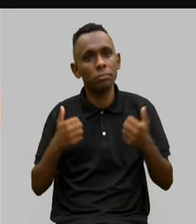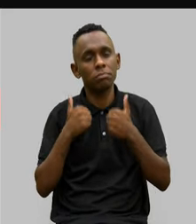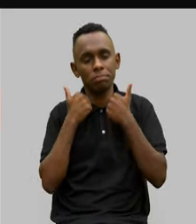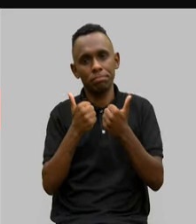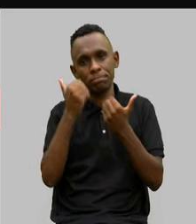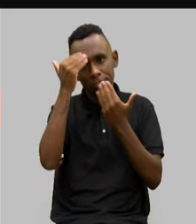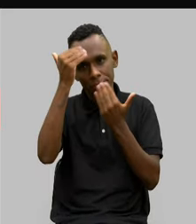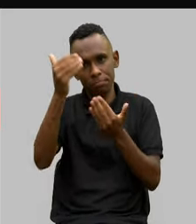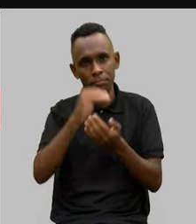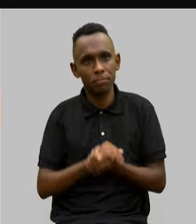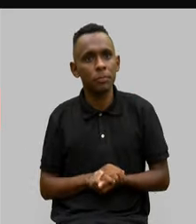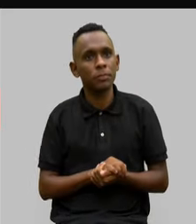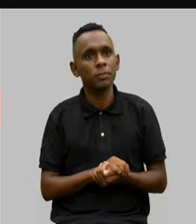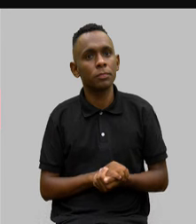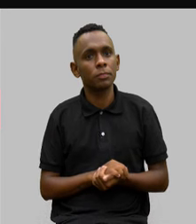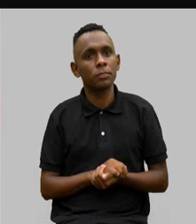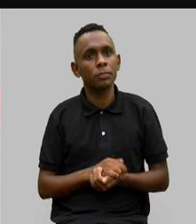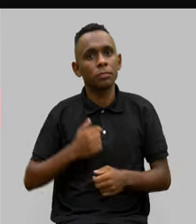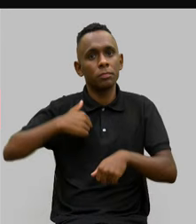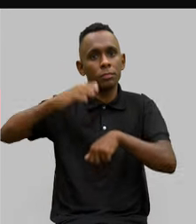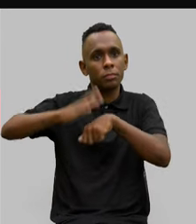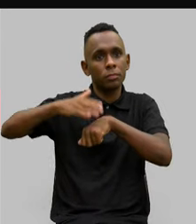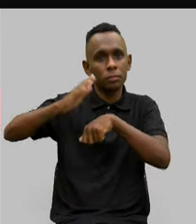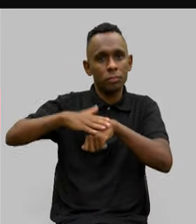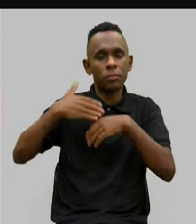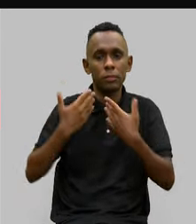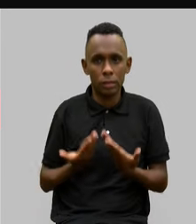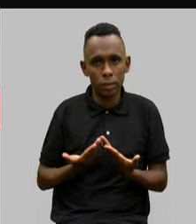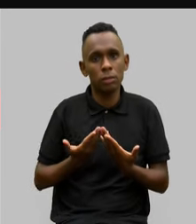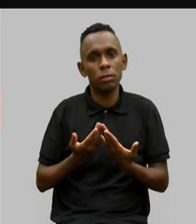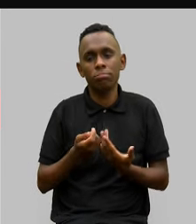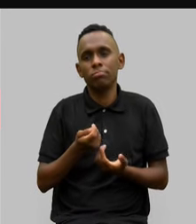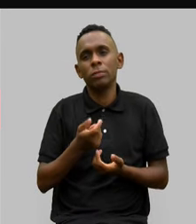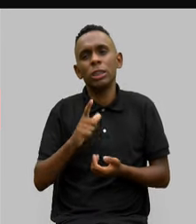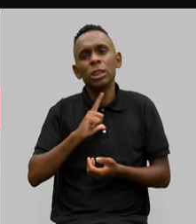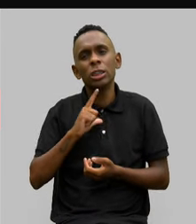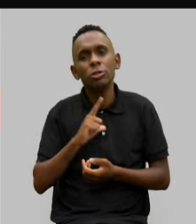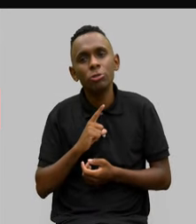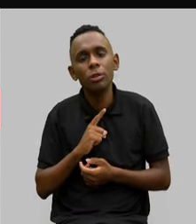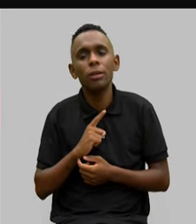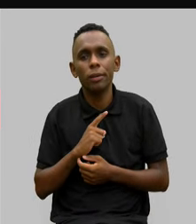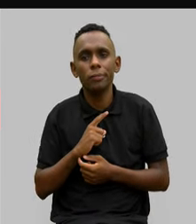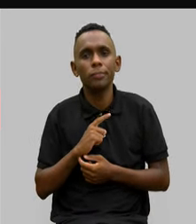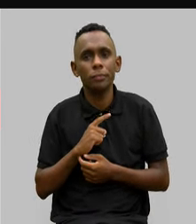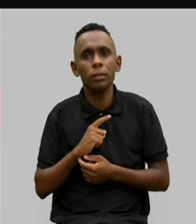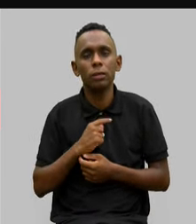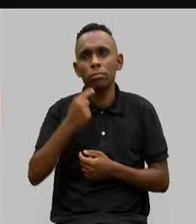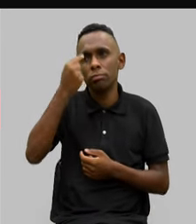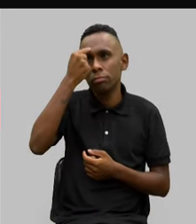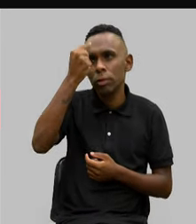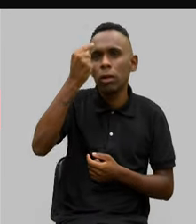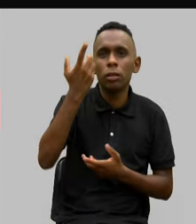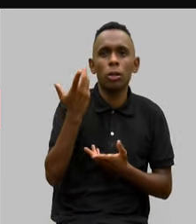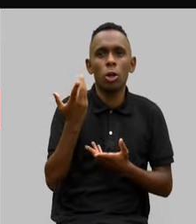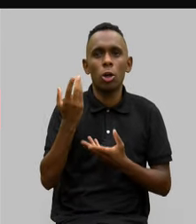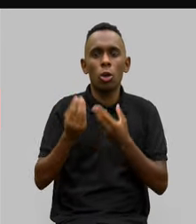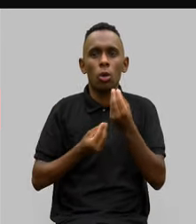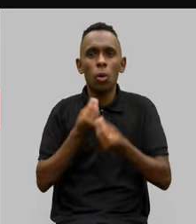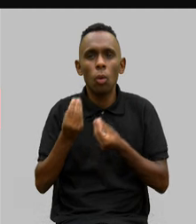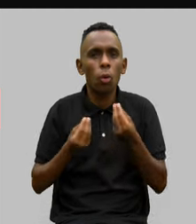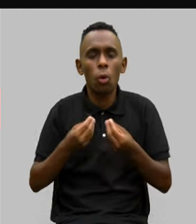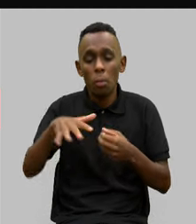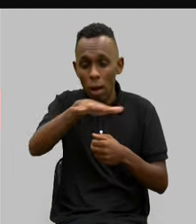obrigado mas como eu eu eu ainda tinha eh uma ideia de plantas medicinais para